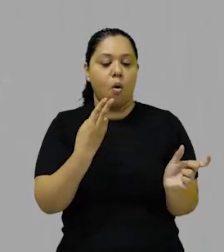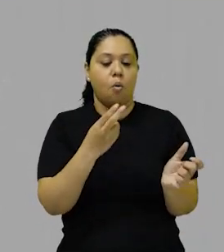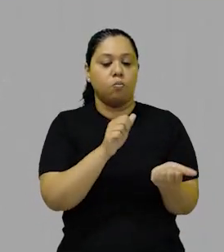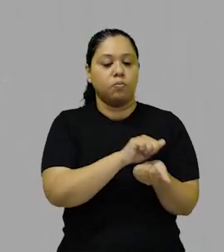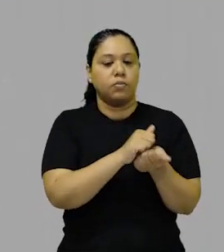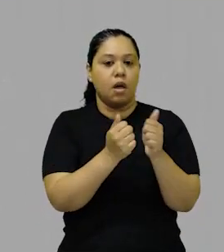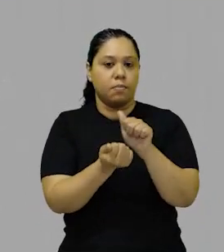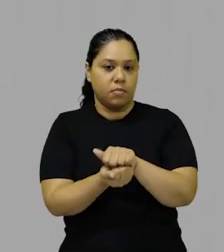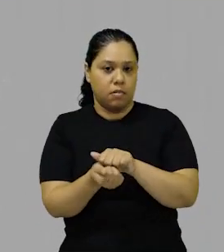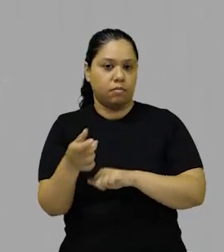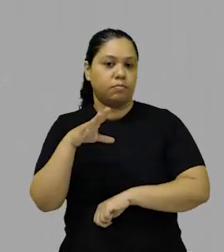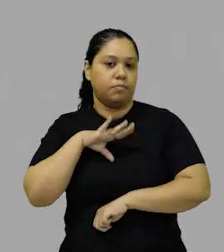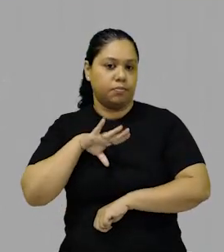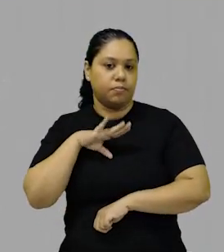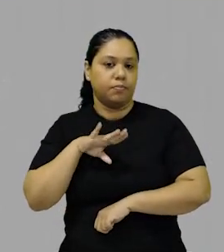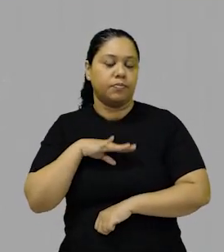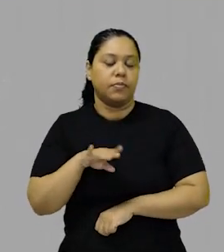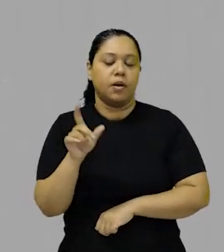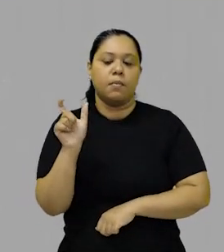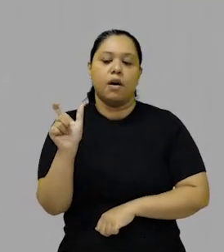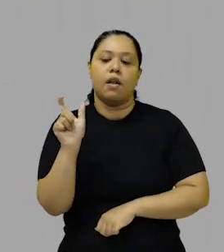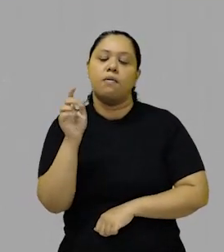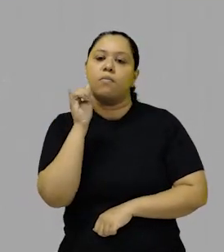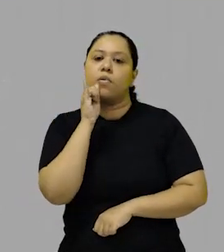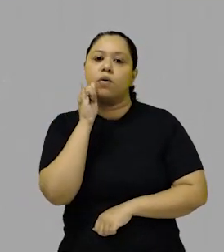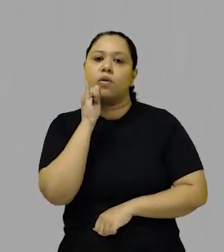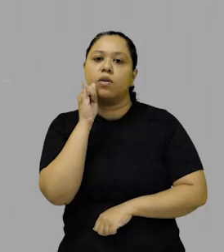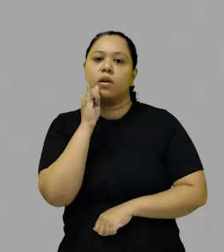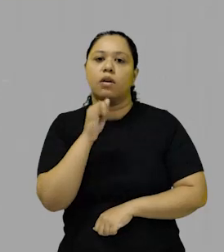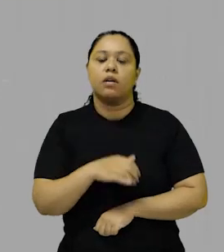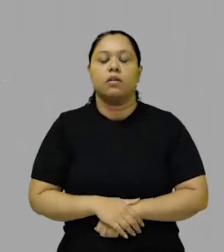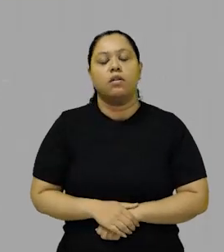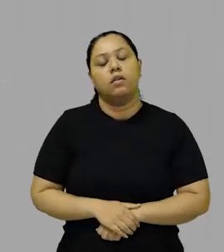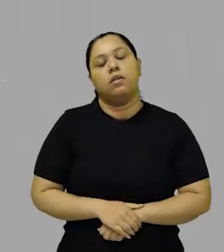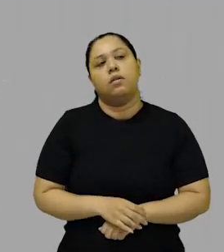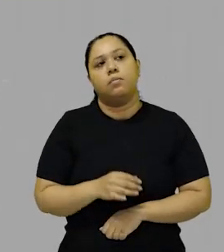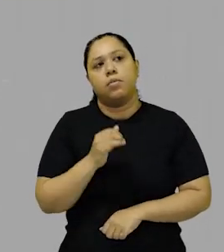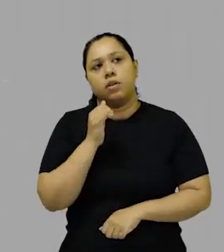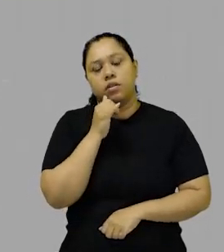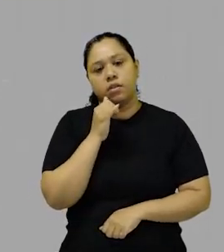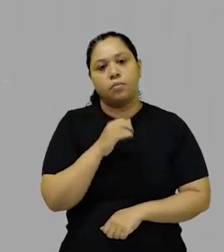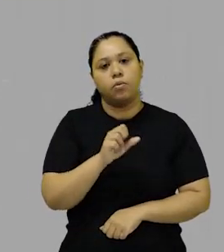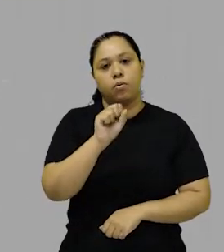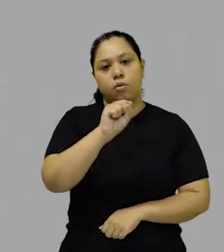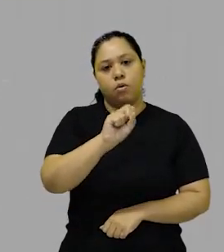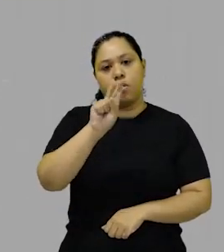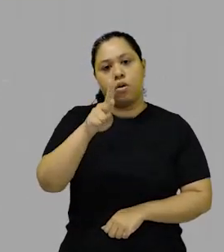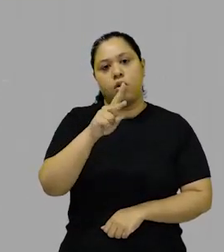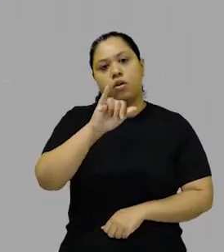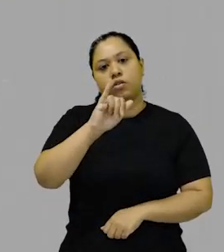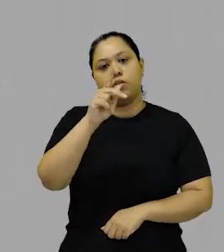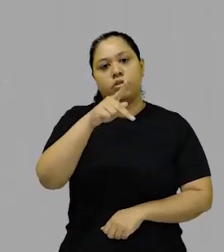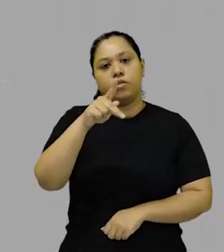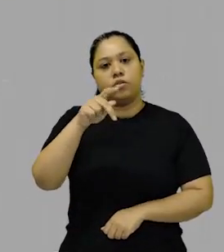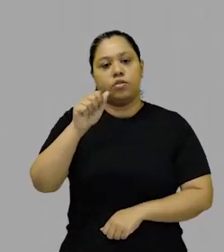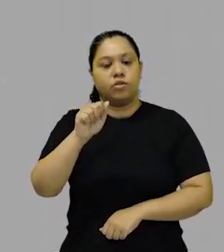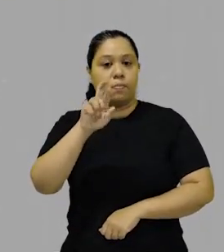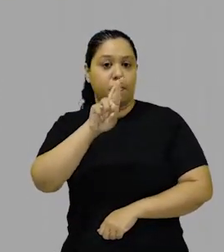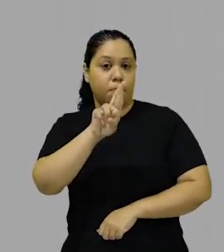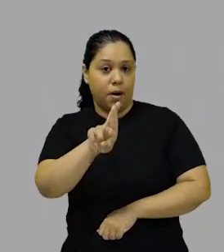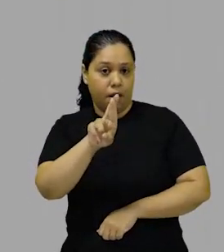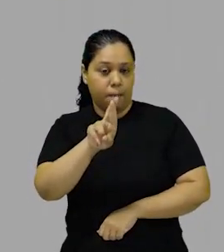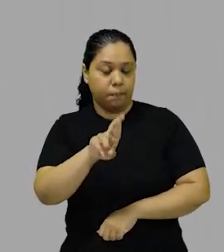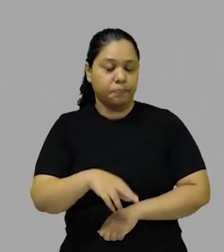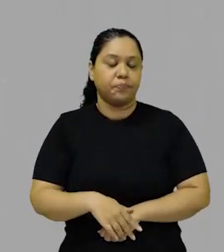Né? Palavras, por exemplo, como muitos jovens usam, o chipar, por exemplo, é uma variação de uma palavra do inglês